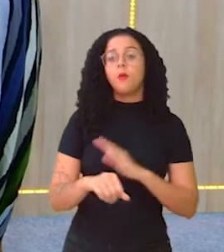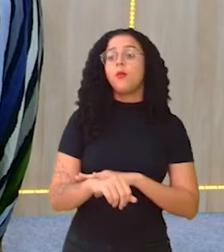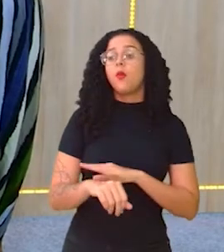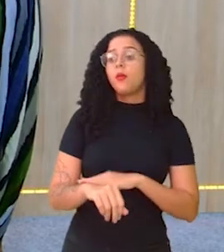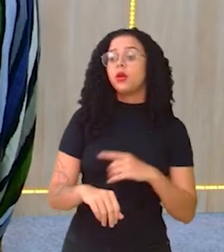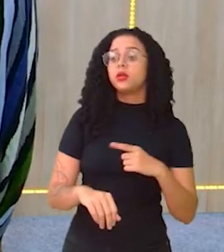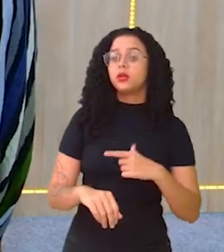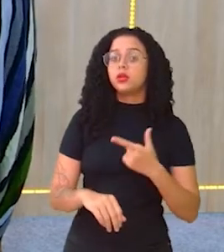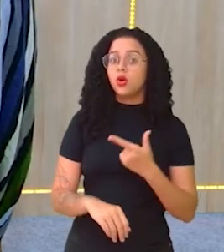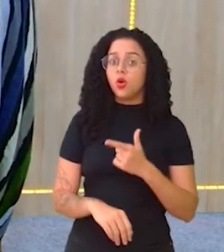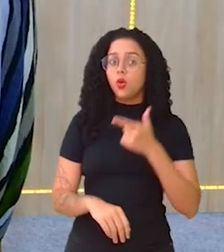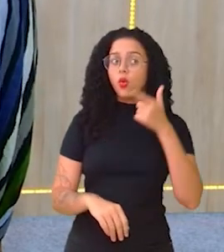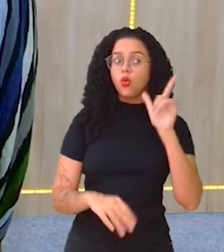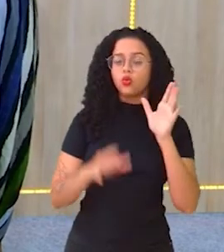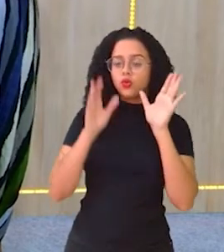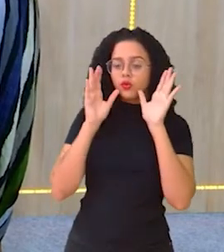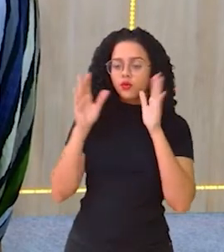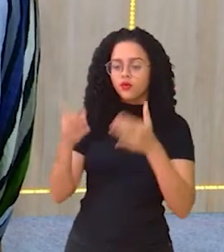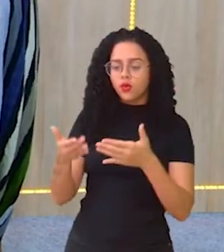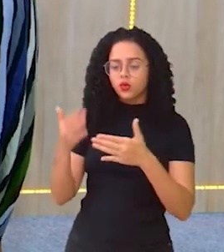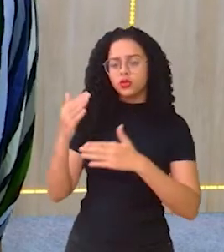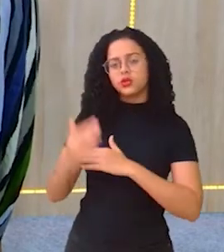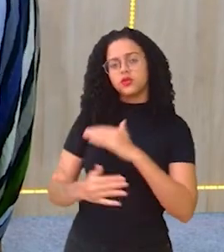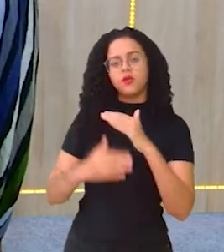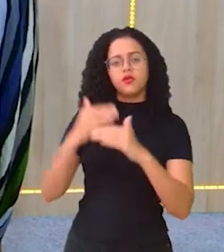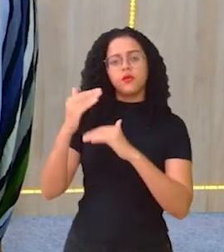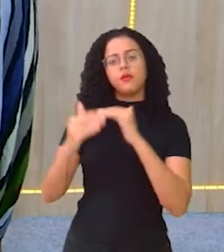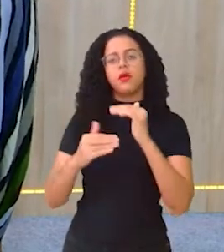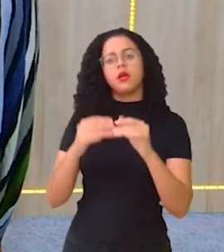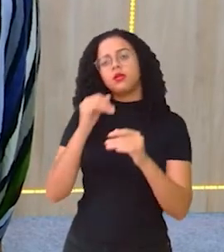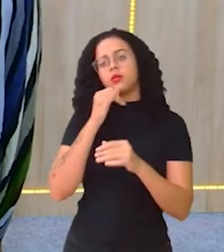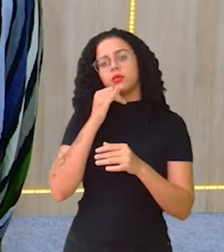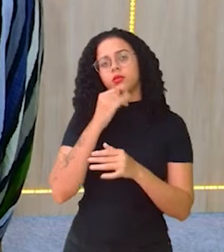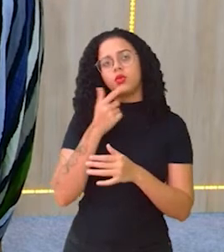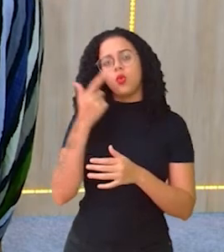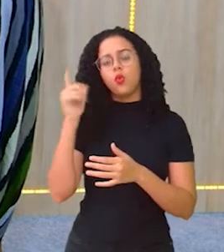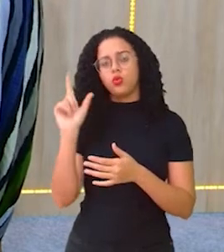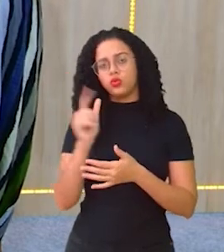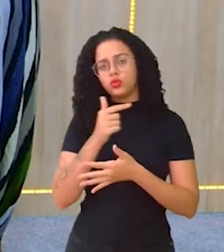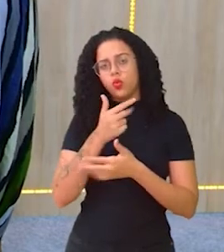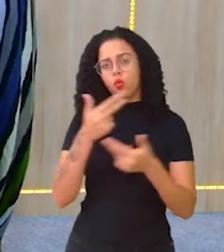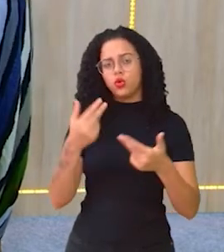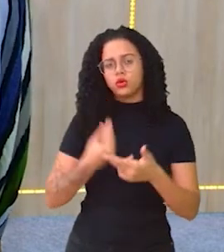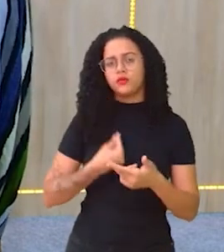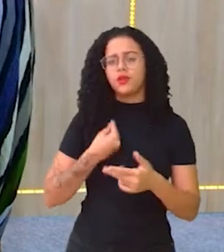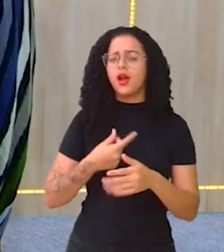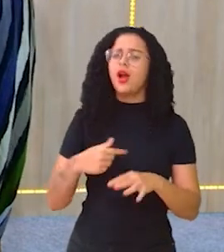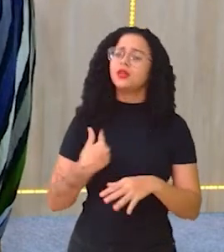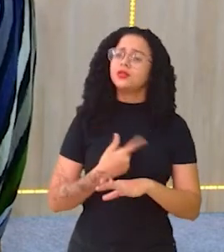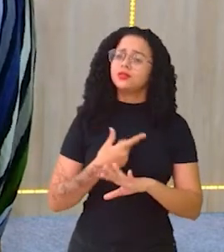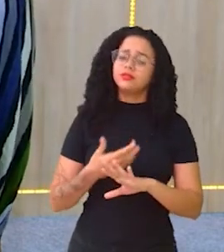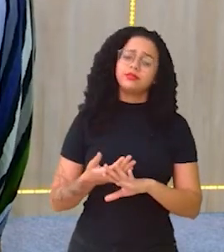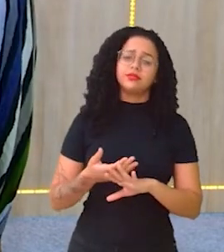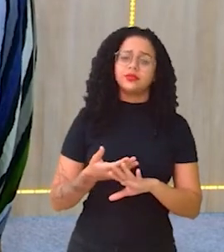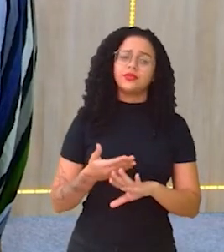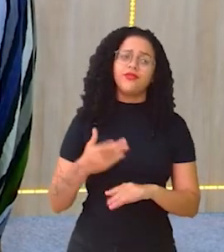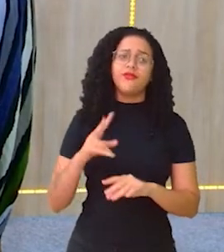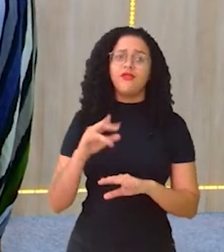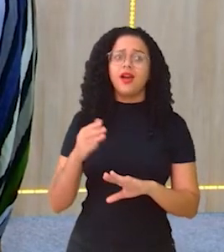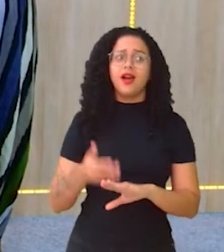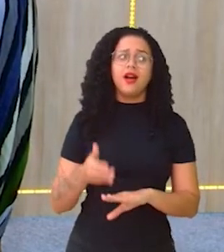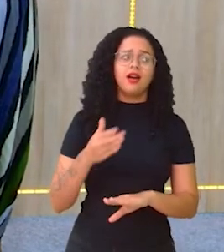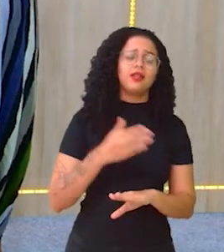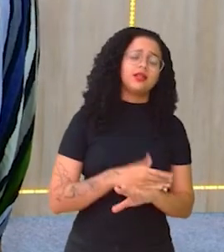ter outros focos de desenvolvimento, de outros aspectos da vida, a gente antecipa, pula etapas, e